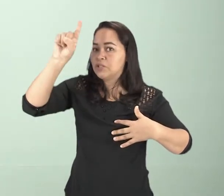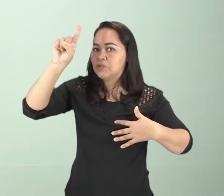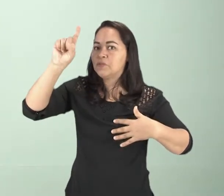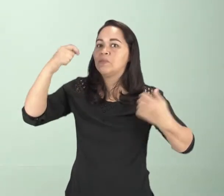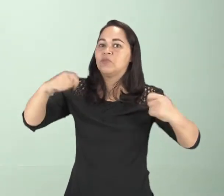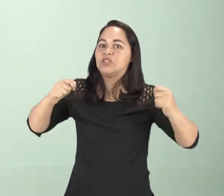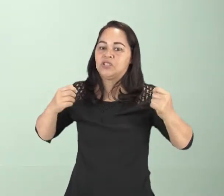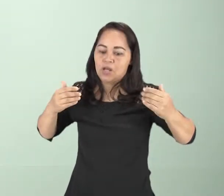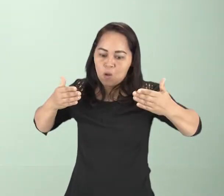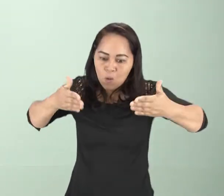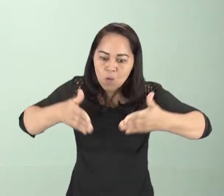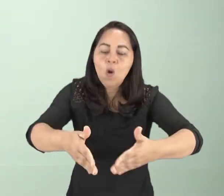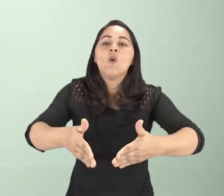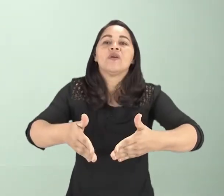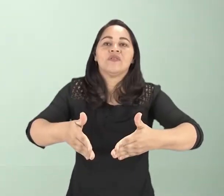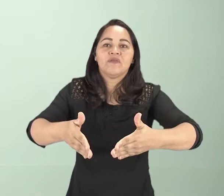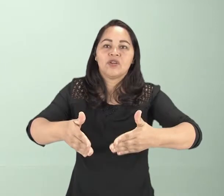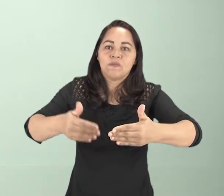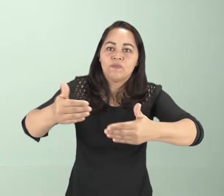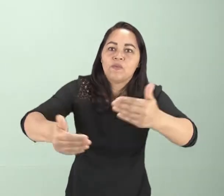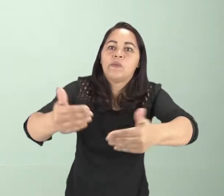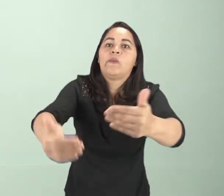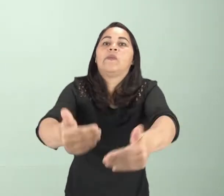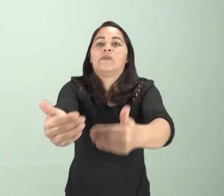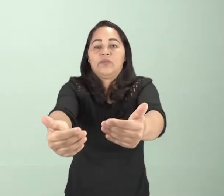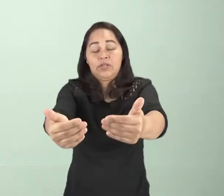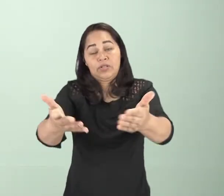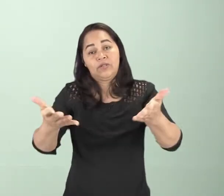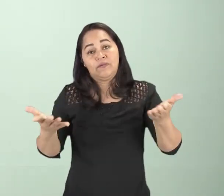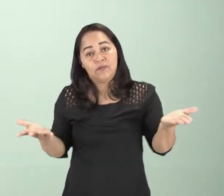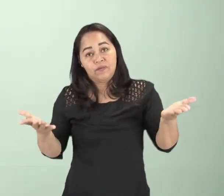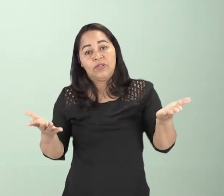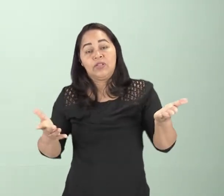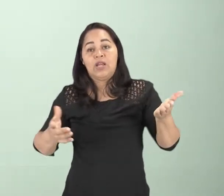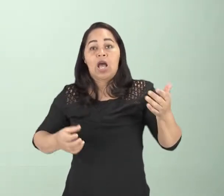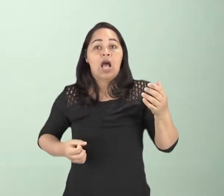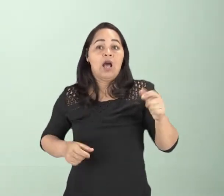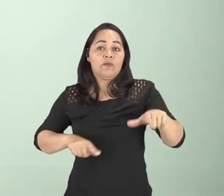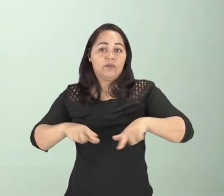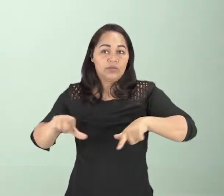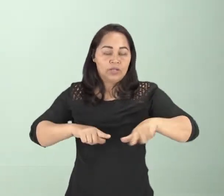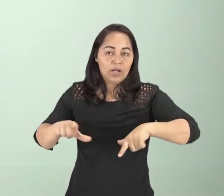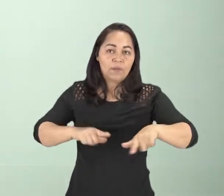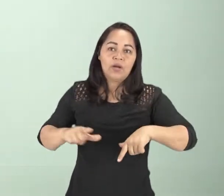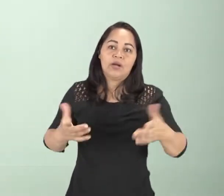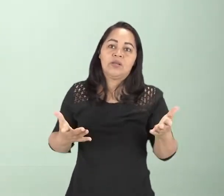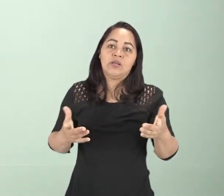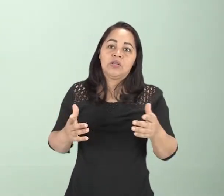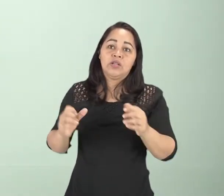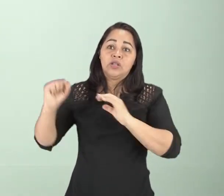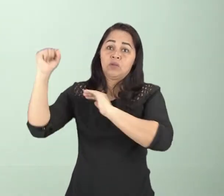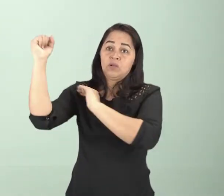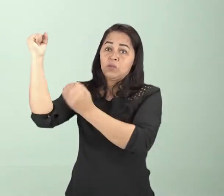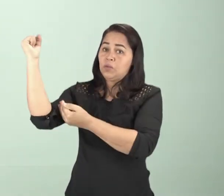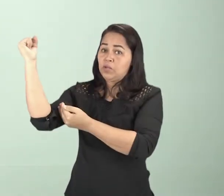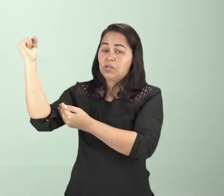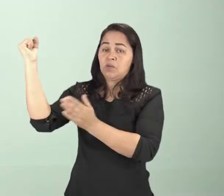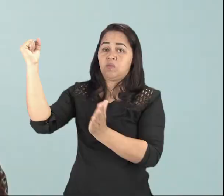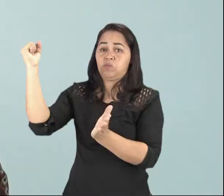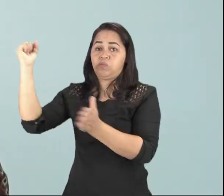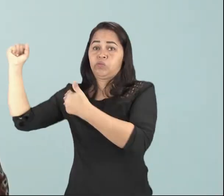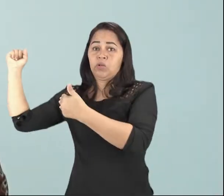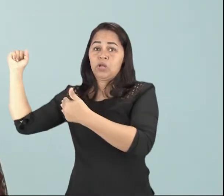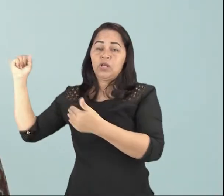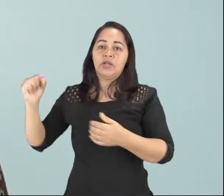Então, e essa criatividade, ela vem ficando cada vez mais importante nessas sociedades onde o trabalho braçal vem perdendo força e dando espaço